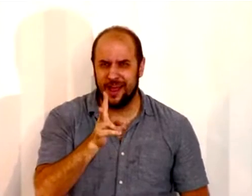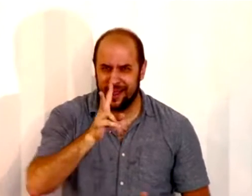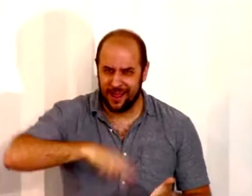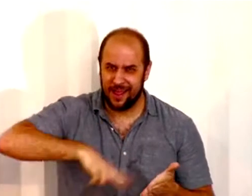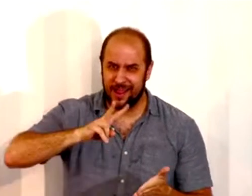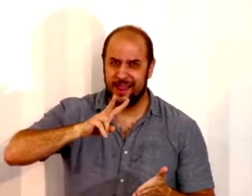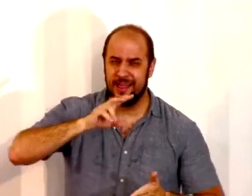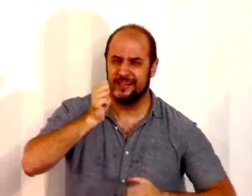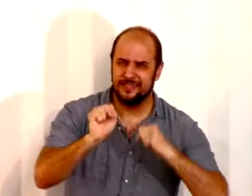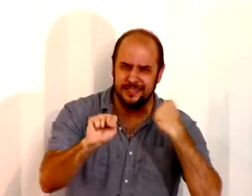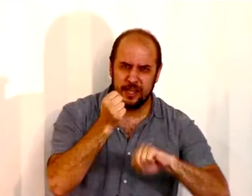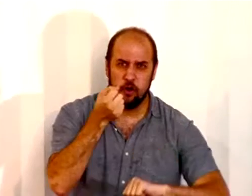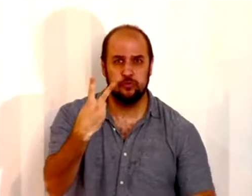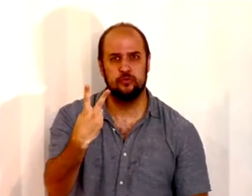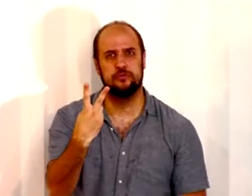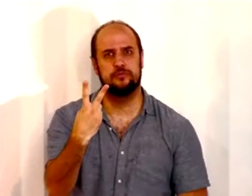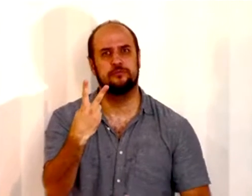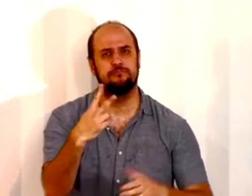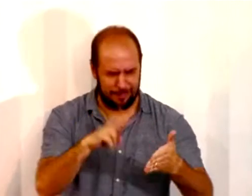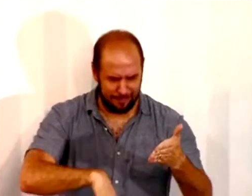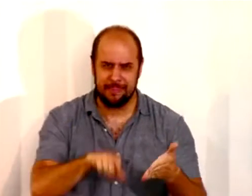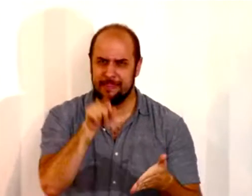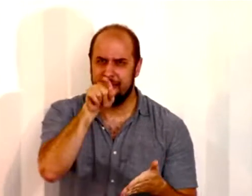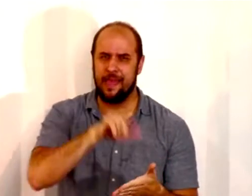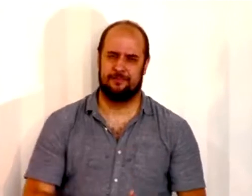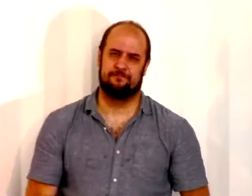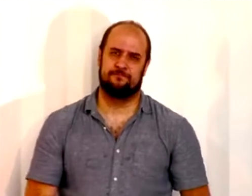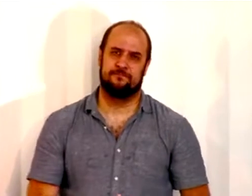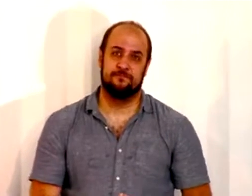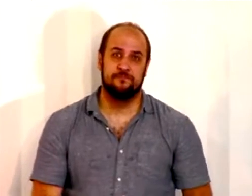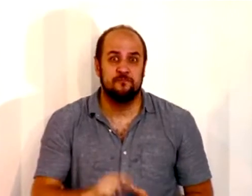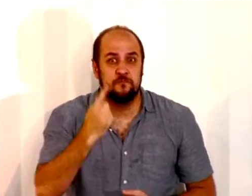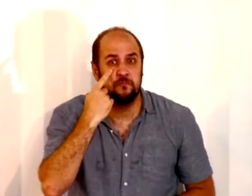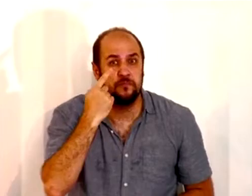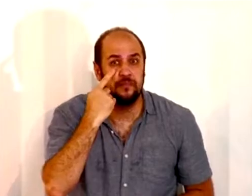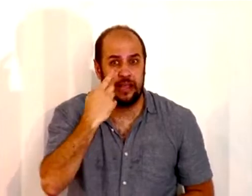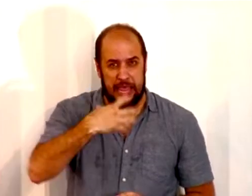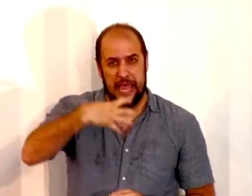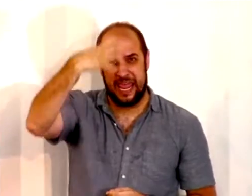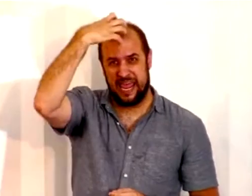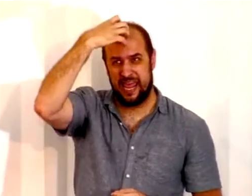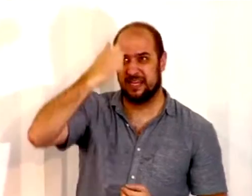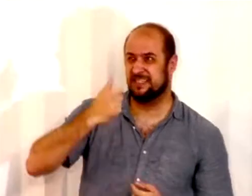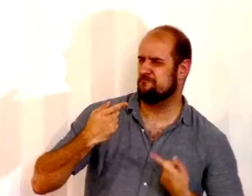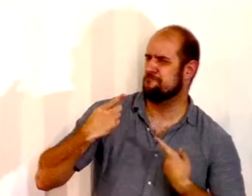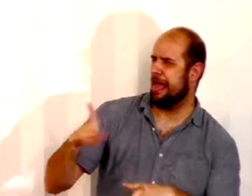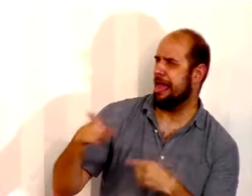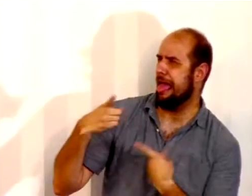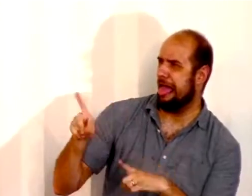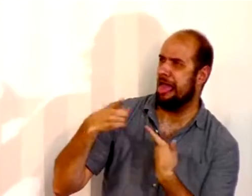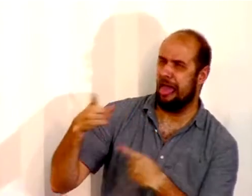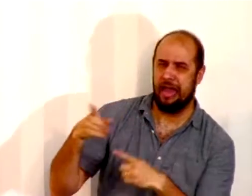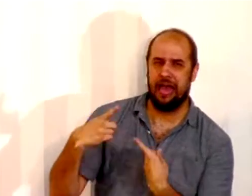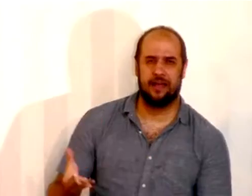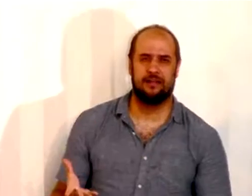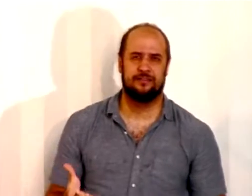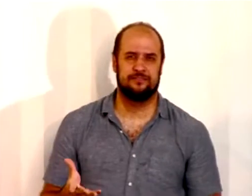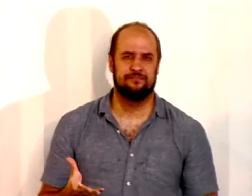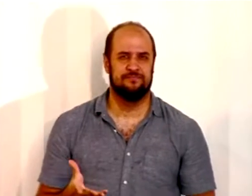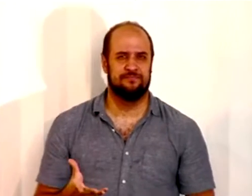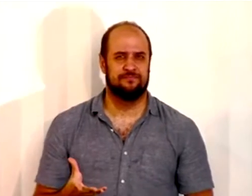Salmo? O Salmo 2 mostra os reis rindo do Senhor, os reis da